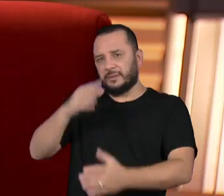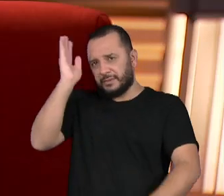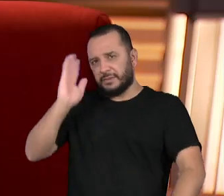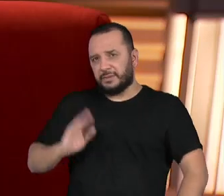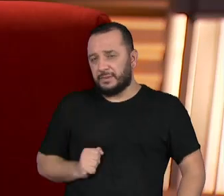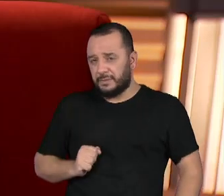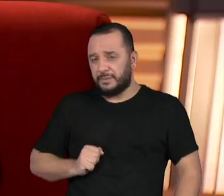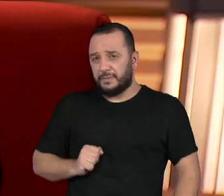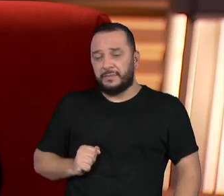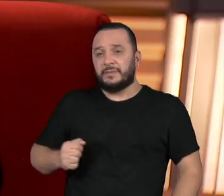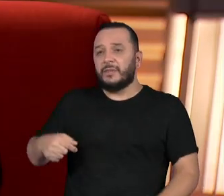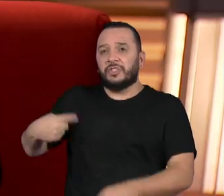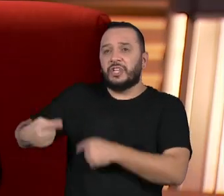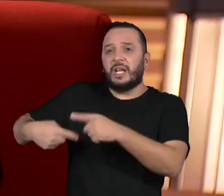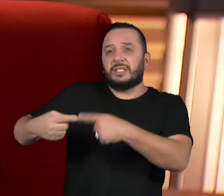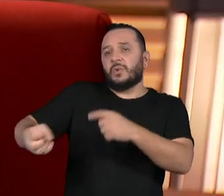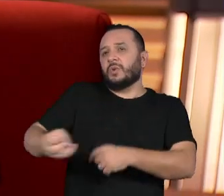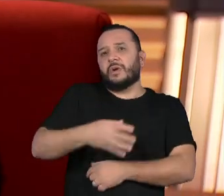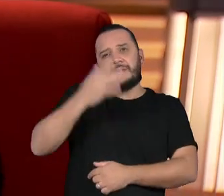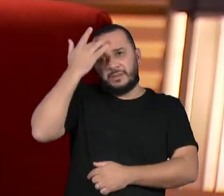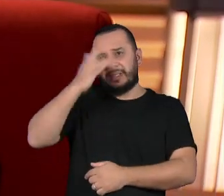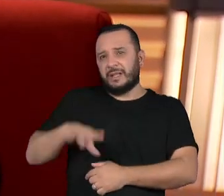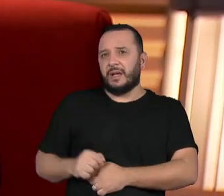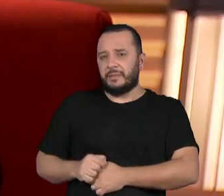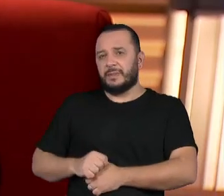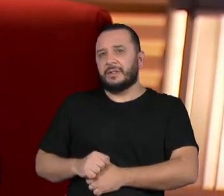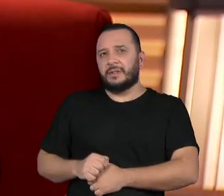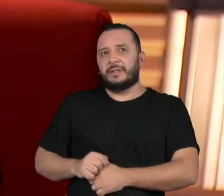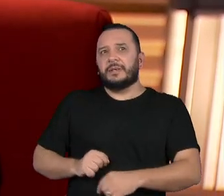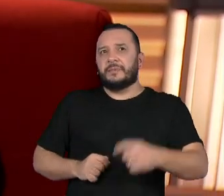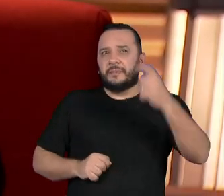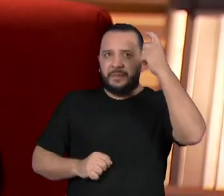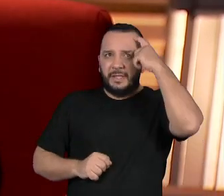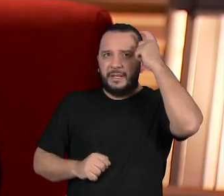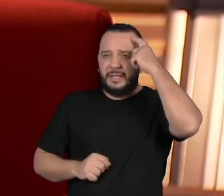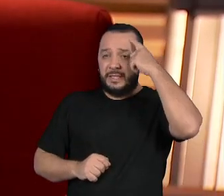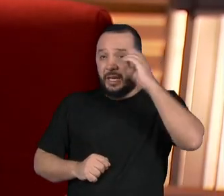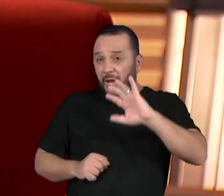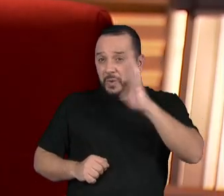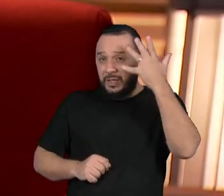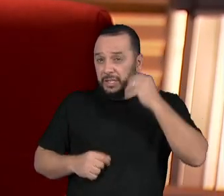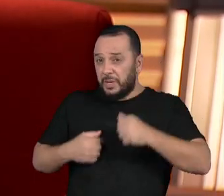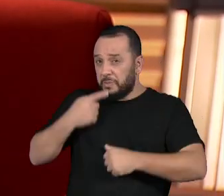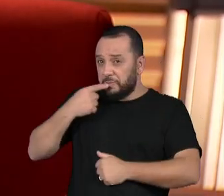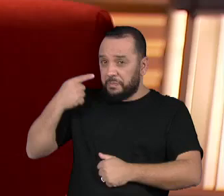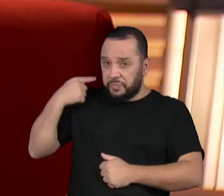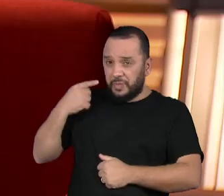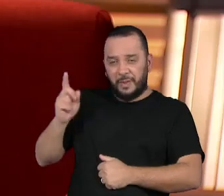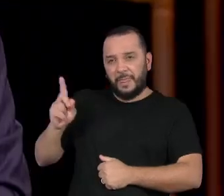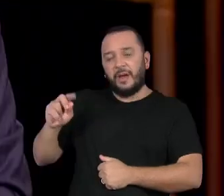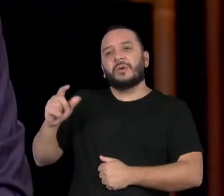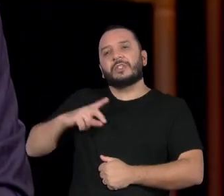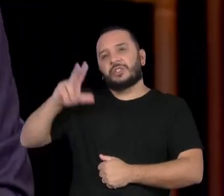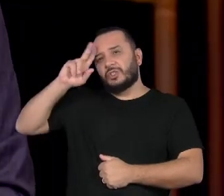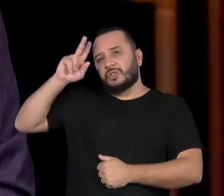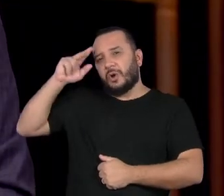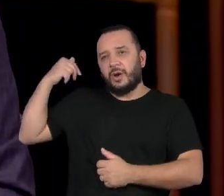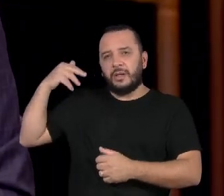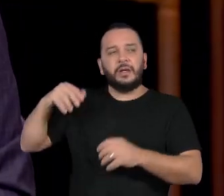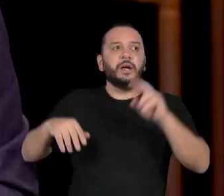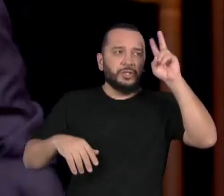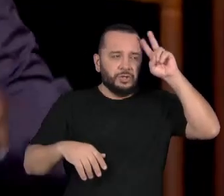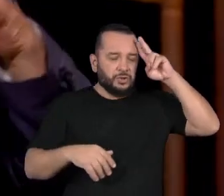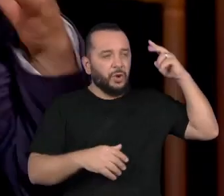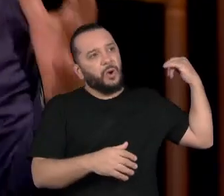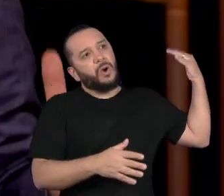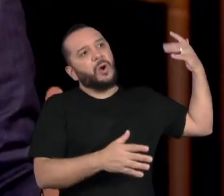Então essa é dado com você as coisas tivesse acontecido só agora Aí agora vai ficando